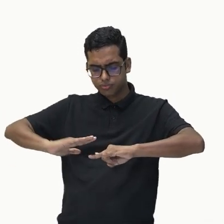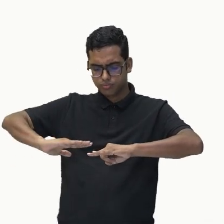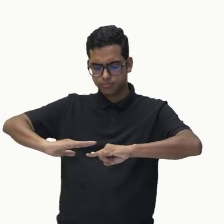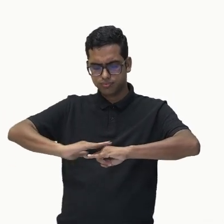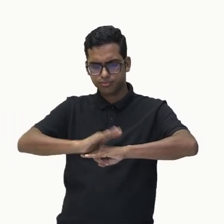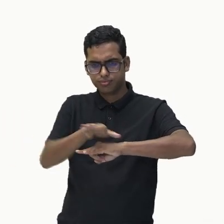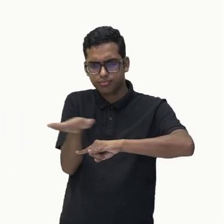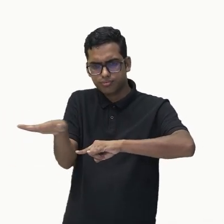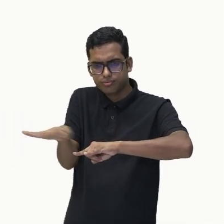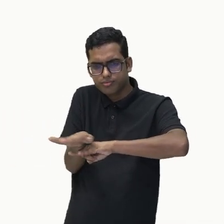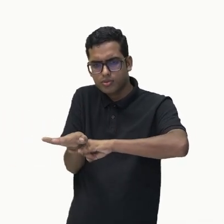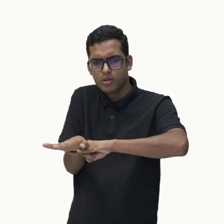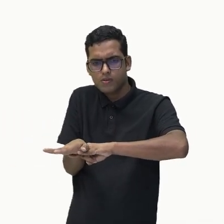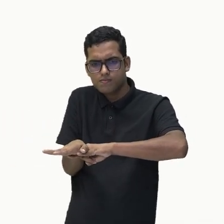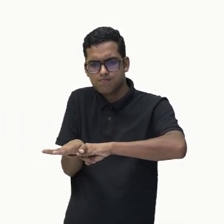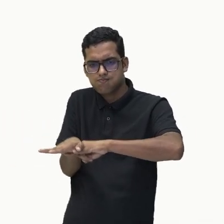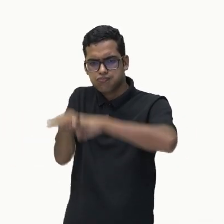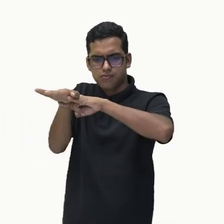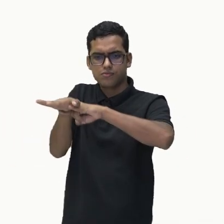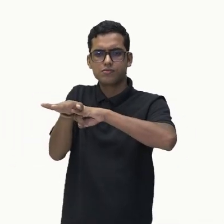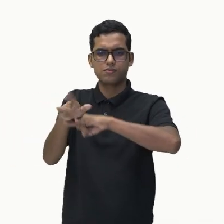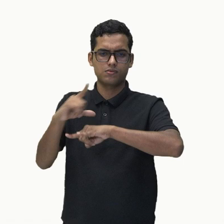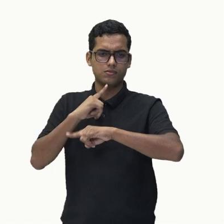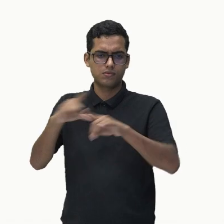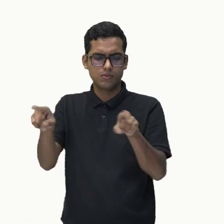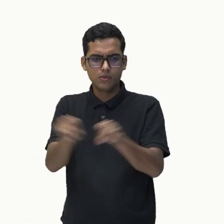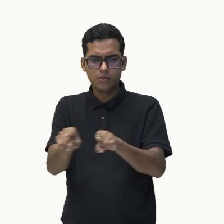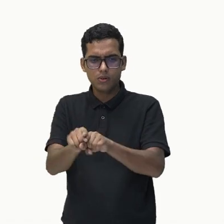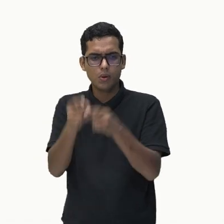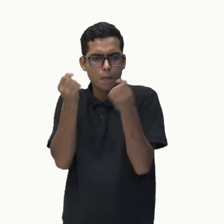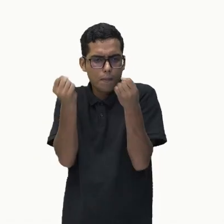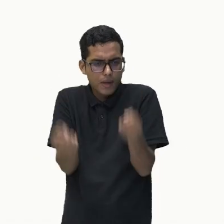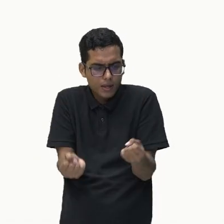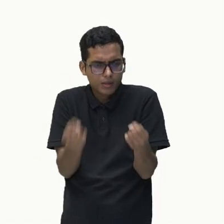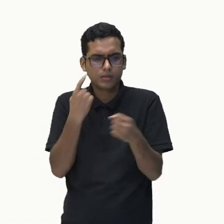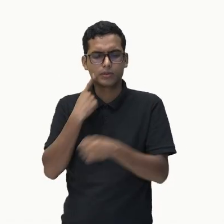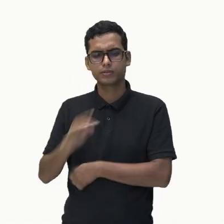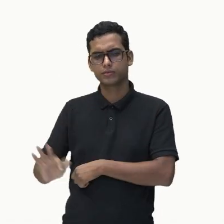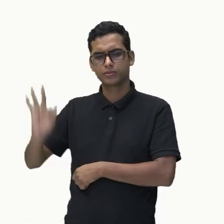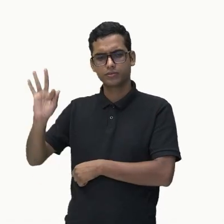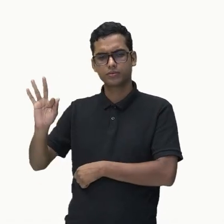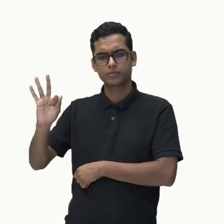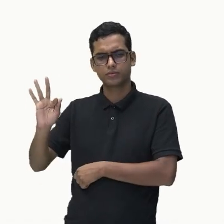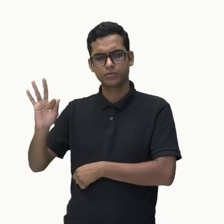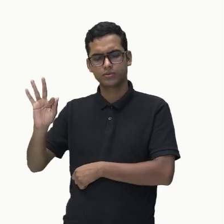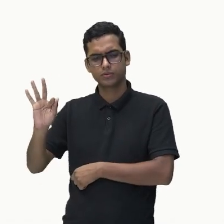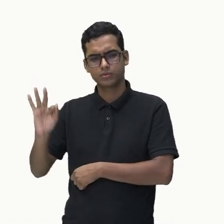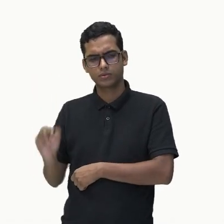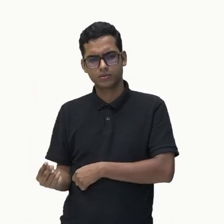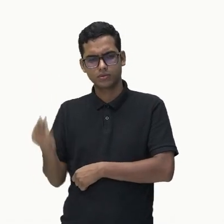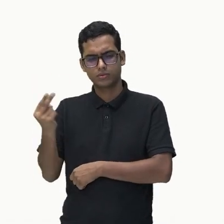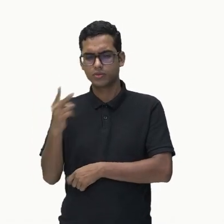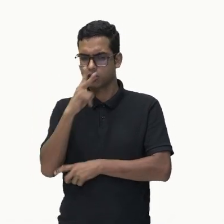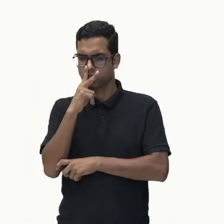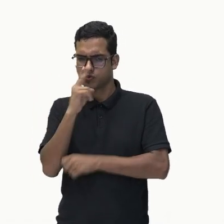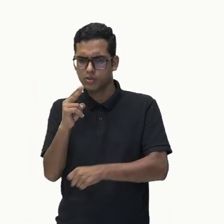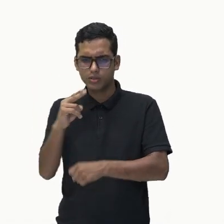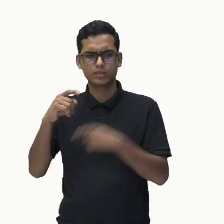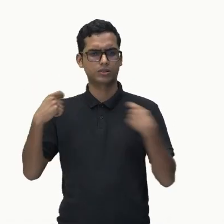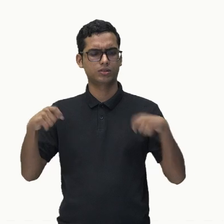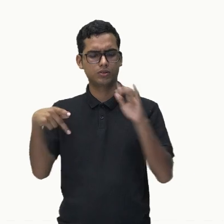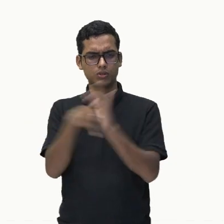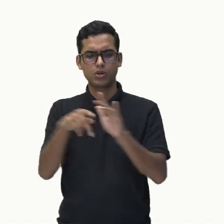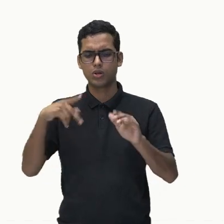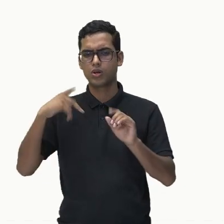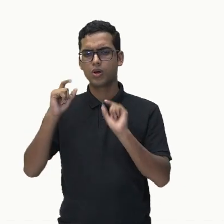do automóvel, que eu vou chamar de F. Esse aqui eu vou chamar de F2, porque é a força que eu preciso para levantar